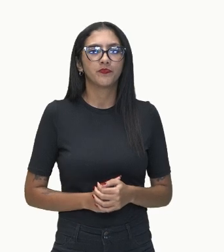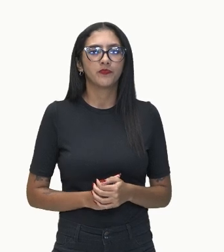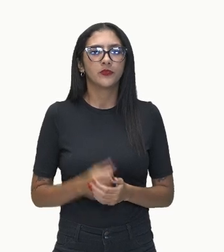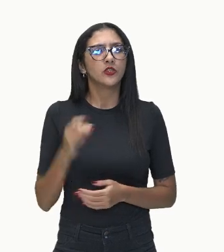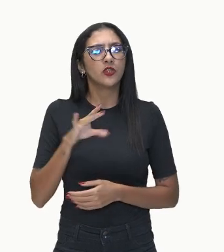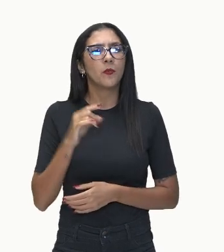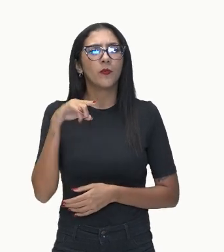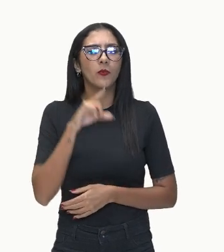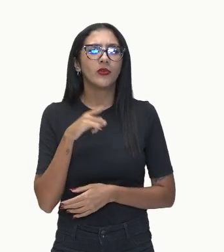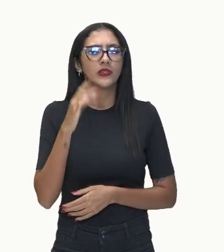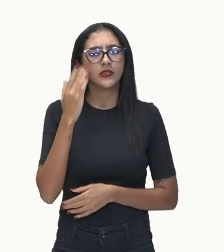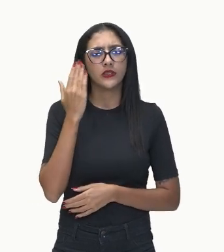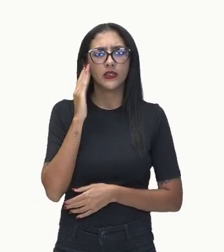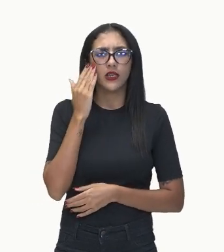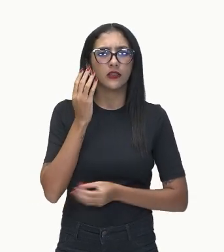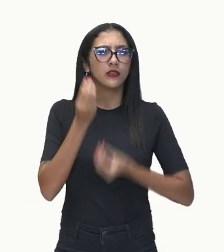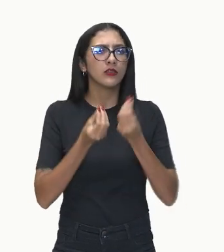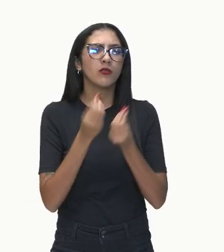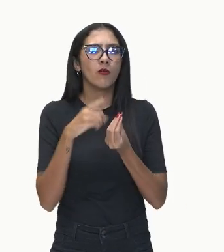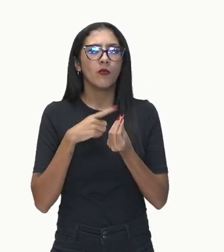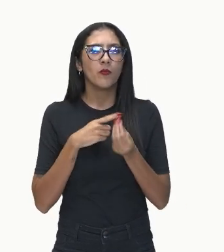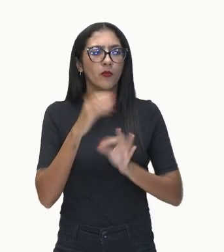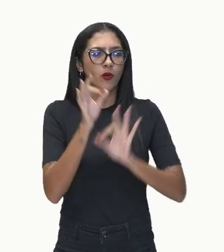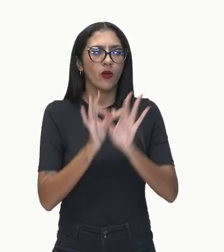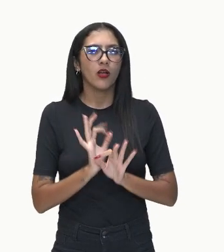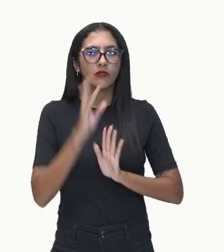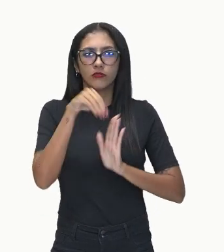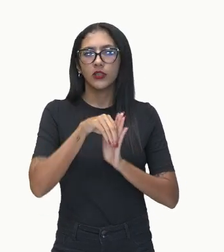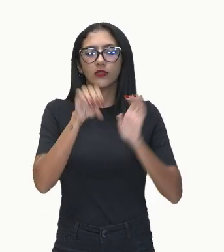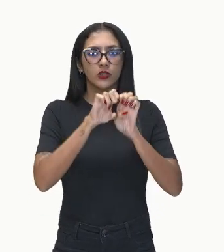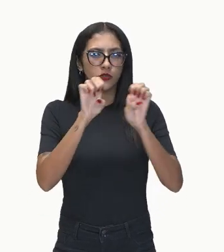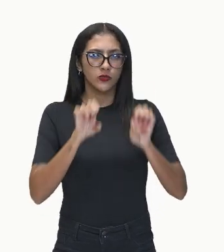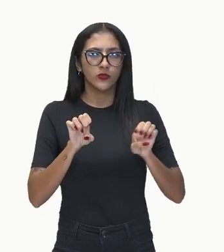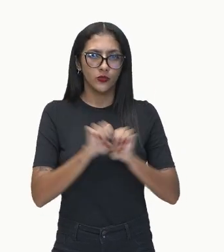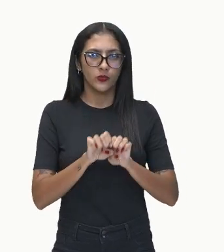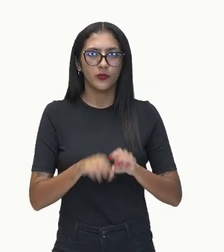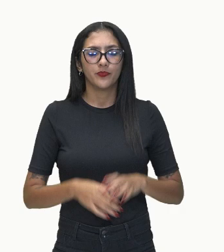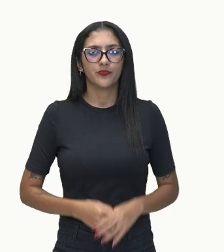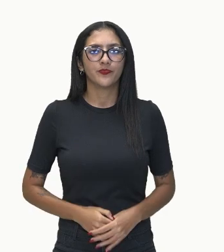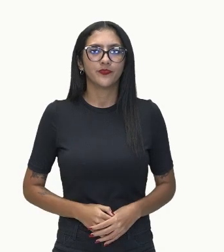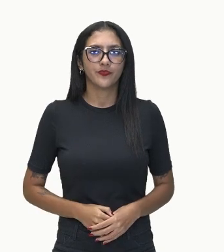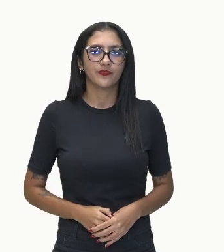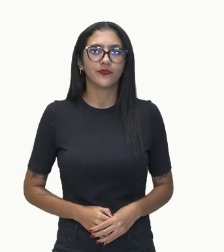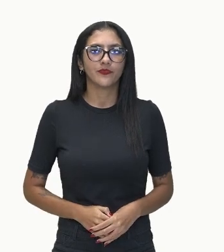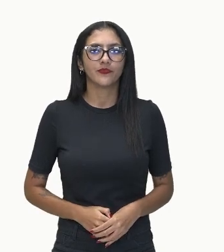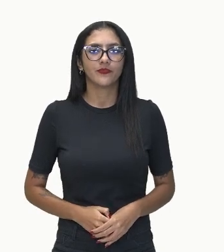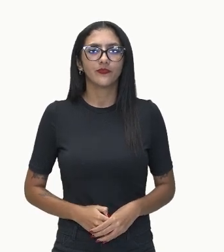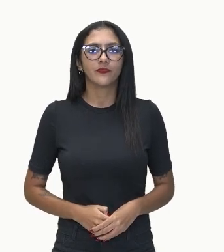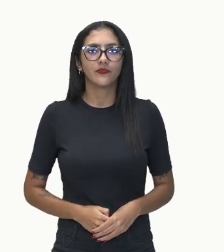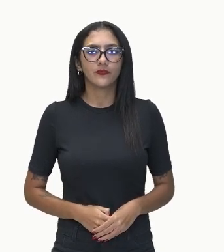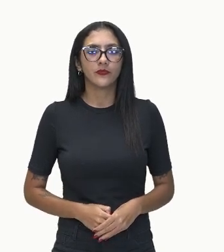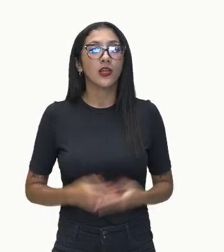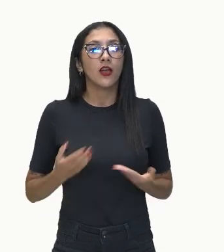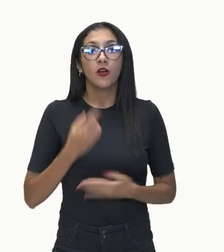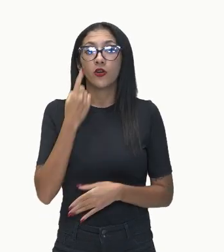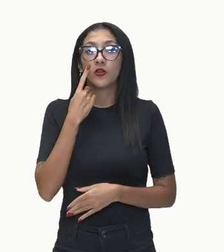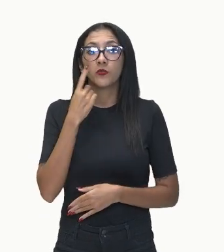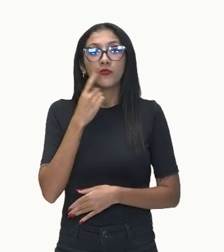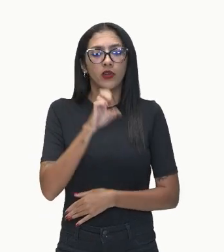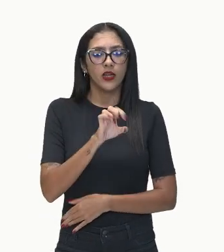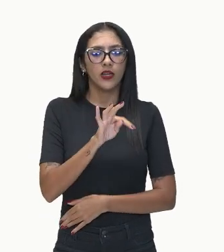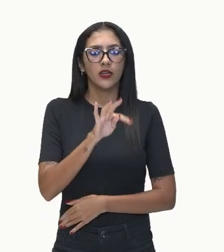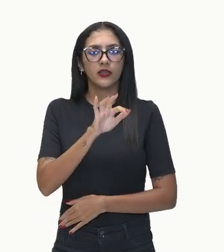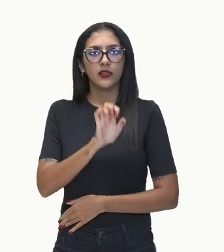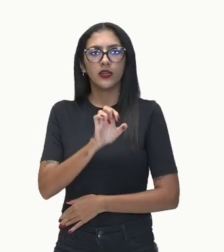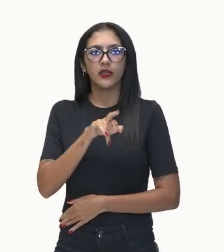nomenclatura. Hidroxibenzeno e hidroxinaftaleno. Ok? Agora vamos falar sobre os éteres. O que são